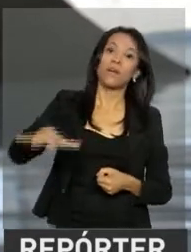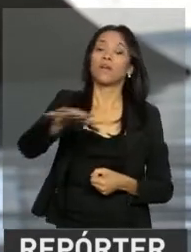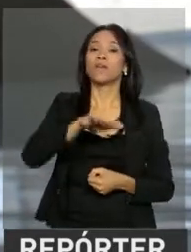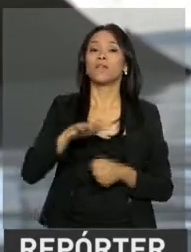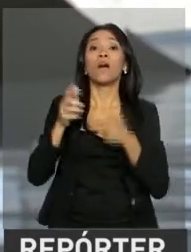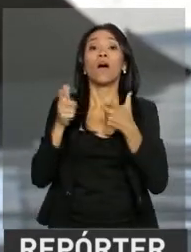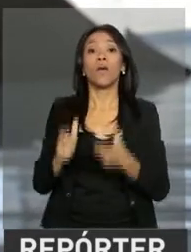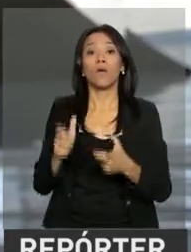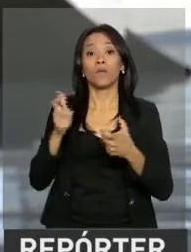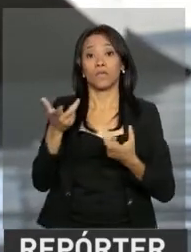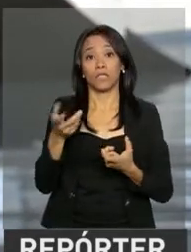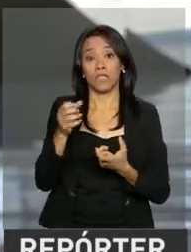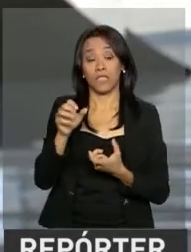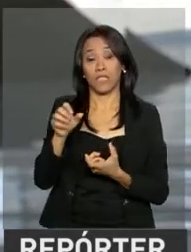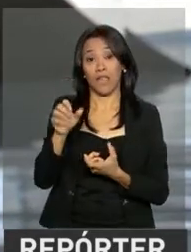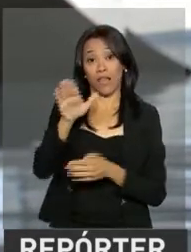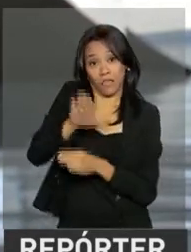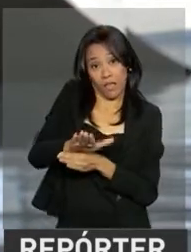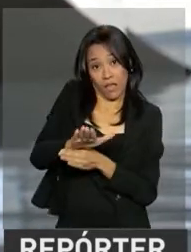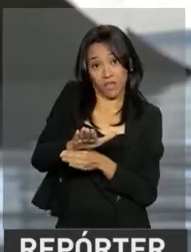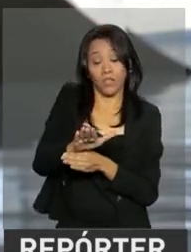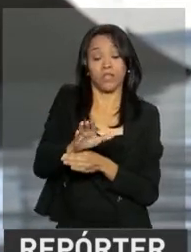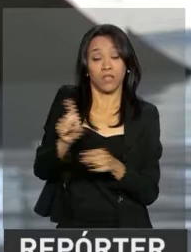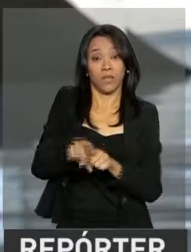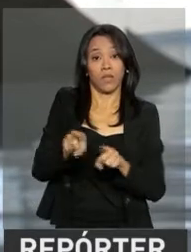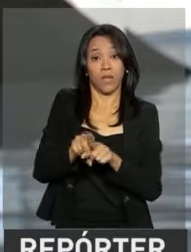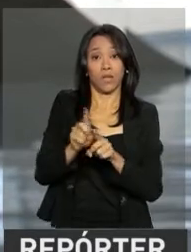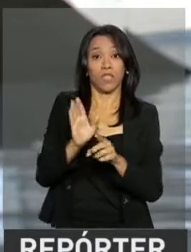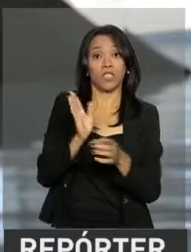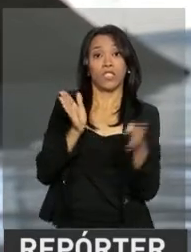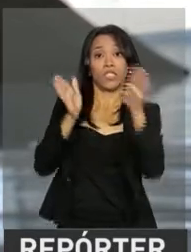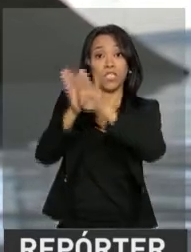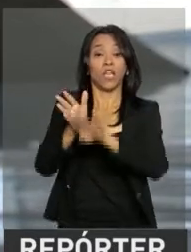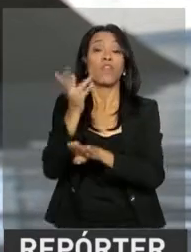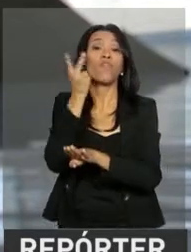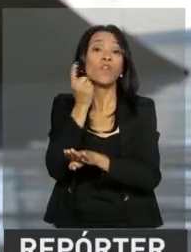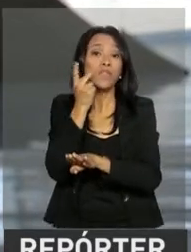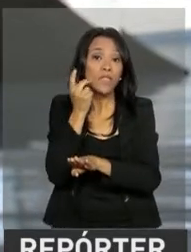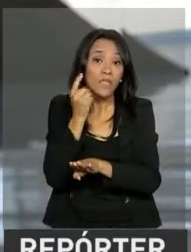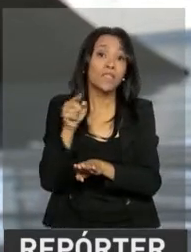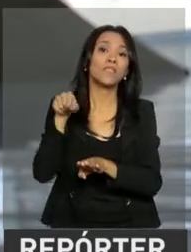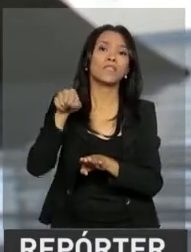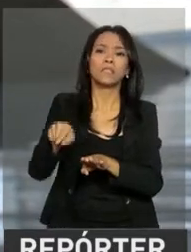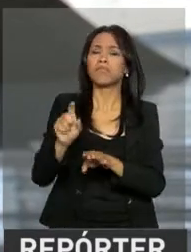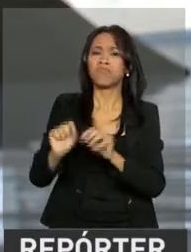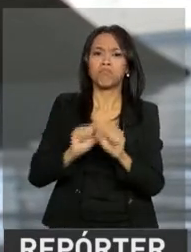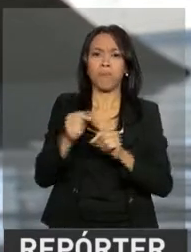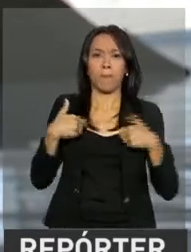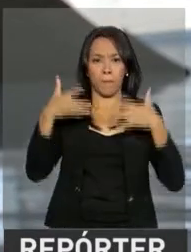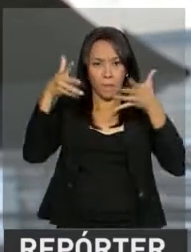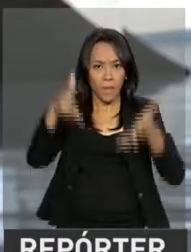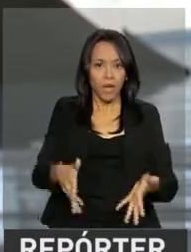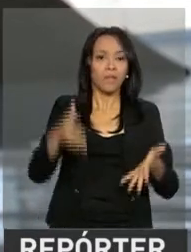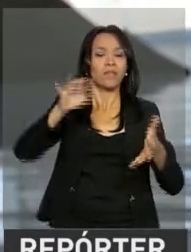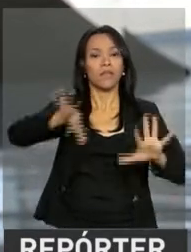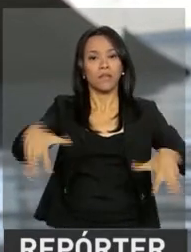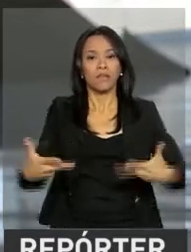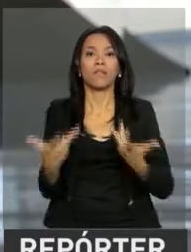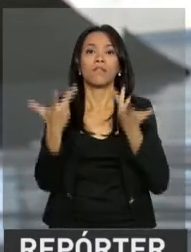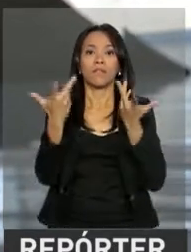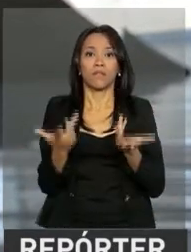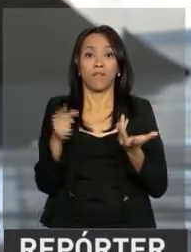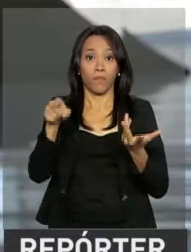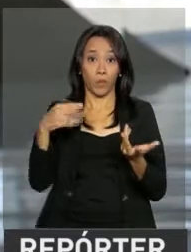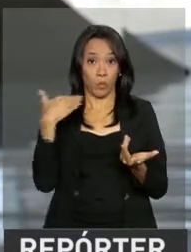de salgueiro à tarde o presidente desembarca em fortaleza no ceará onde participa de uma cerimônia no